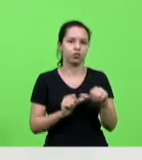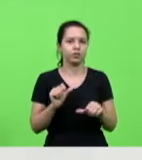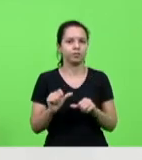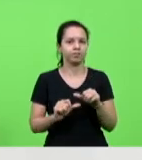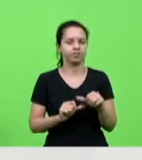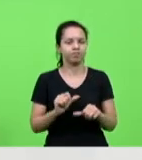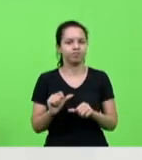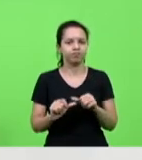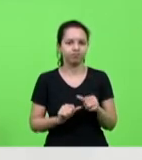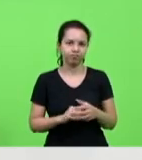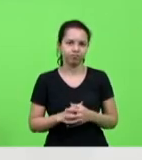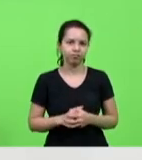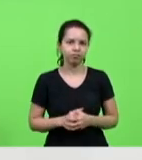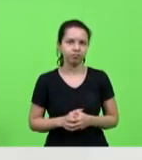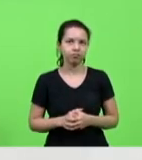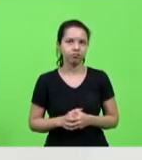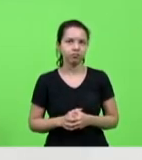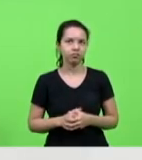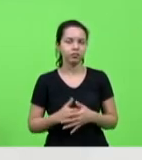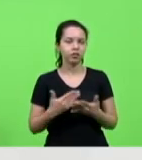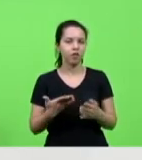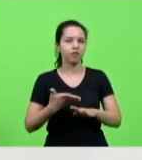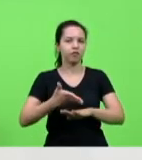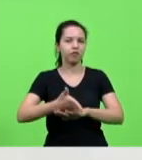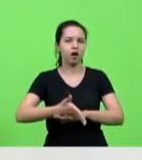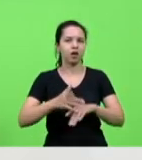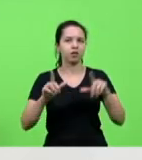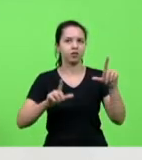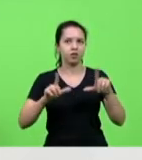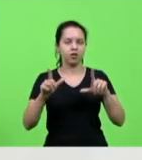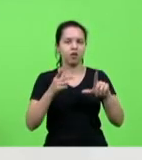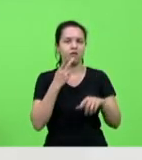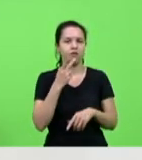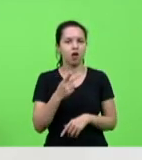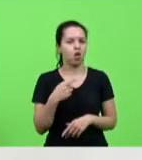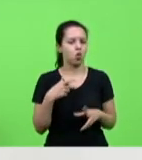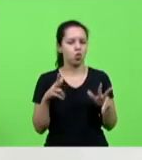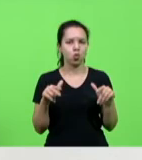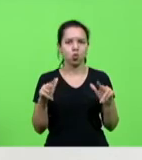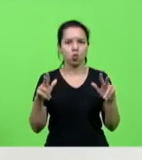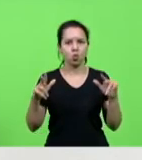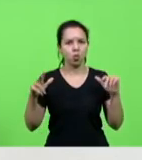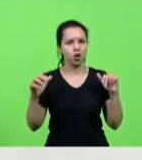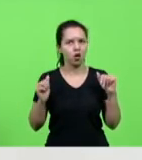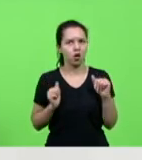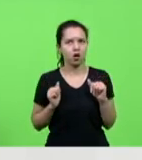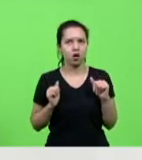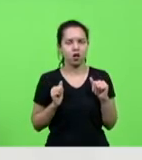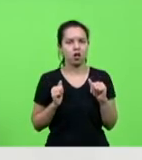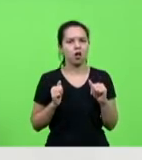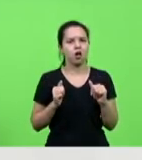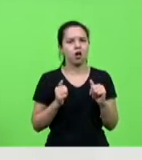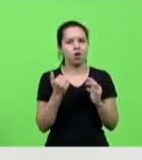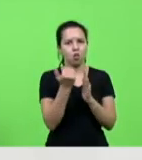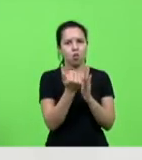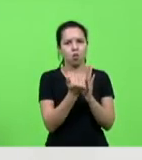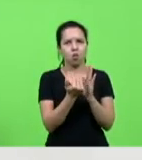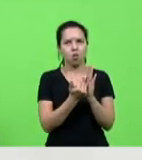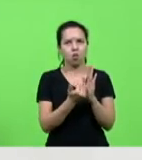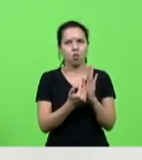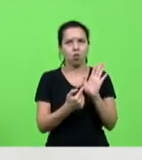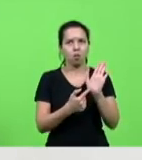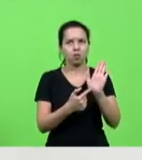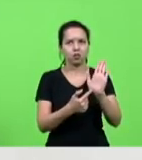E daí ele vai na imprensa e diz, nunca recebi uma conta tão bem